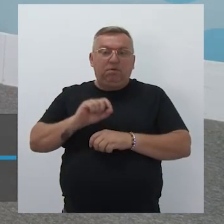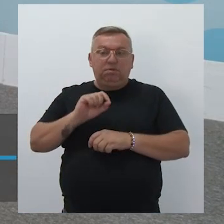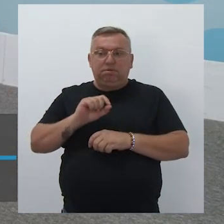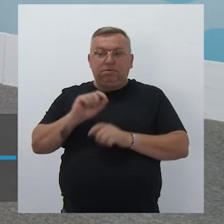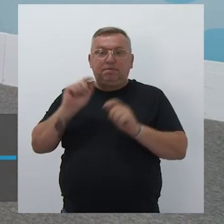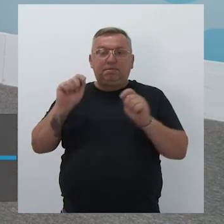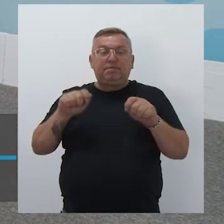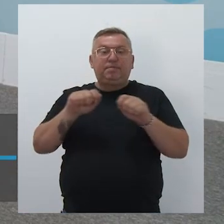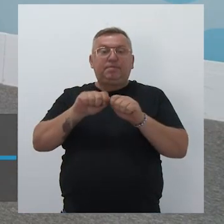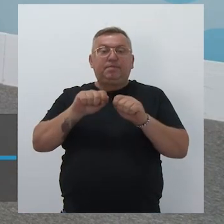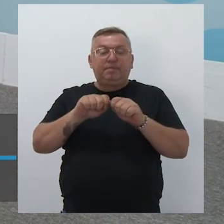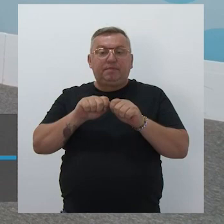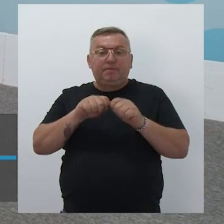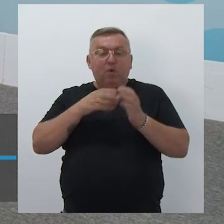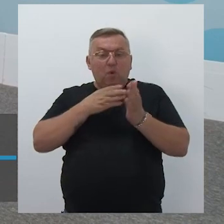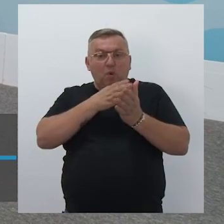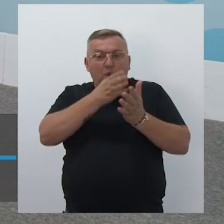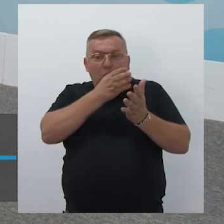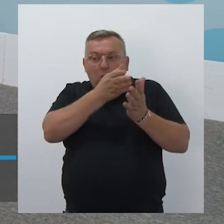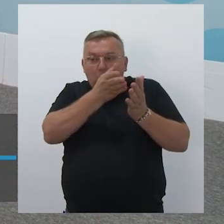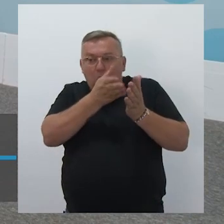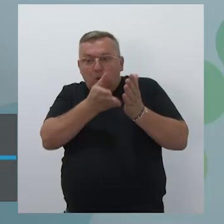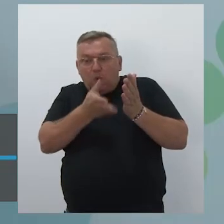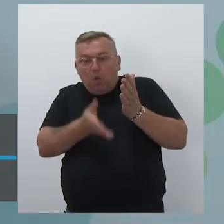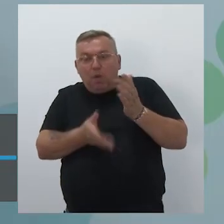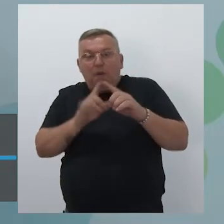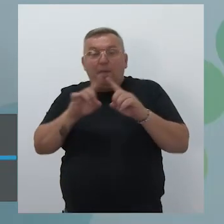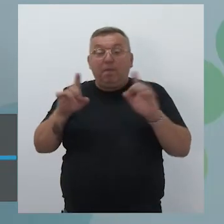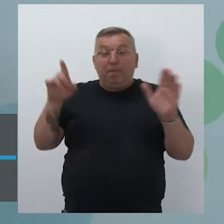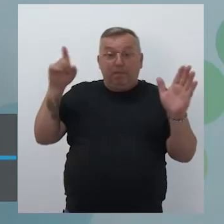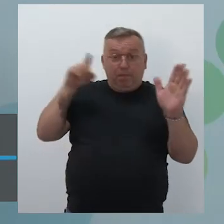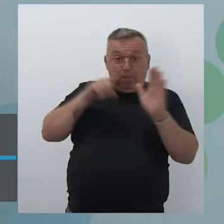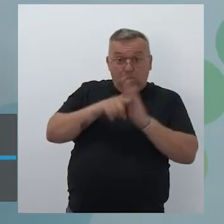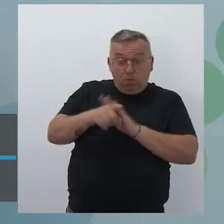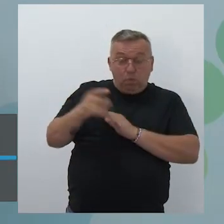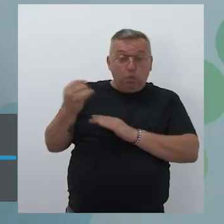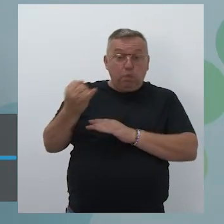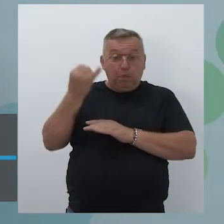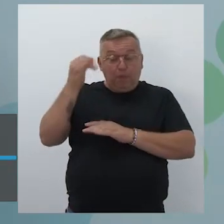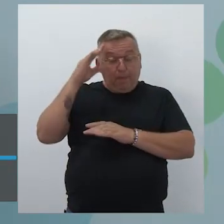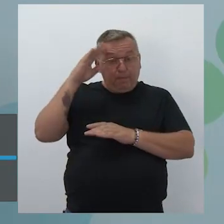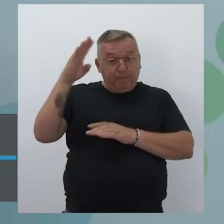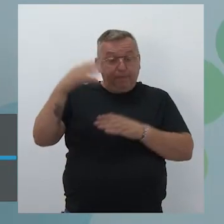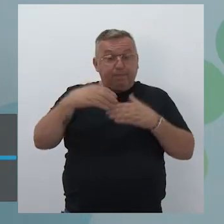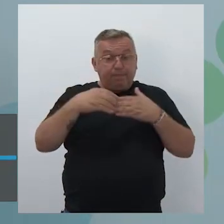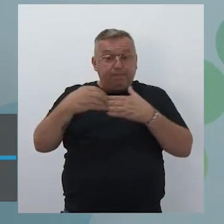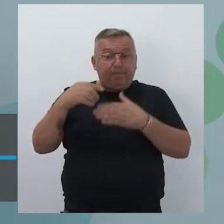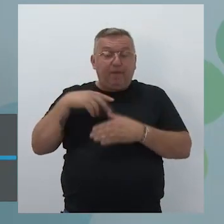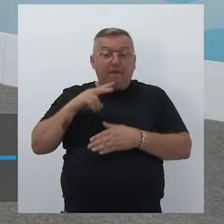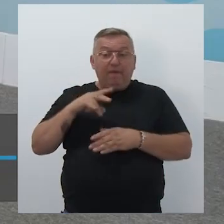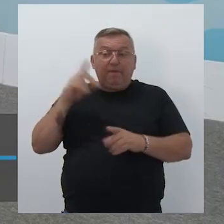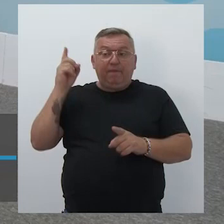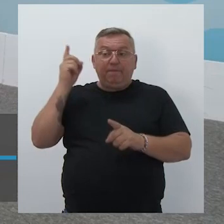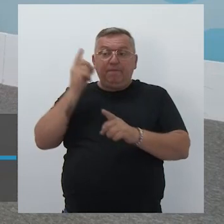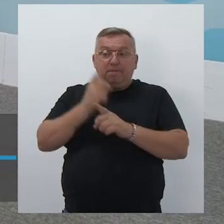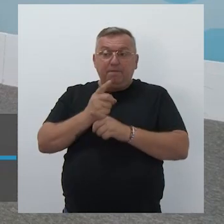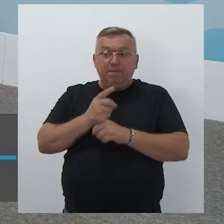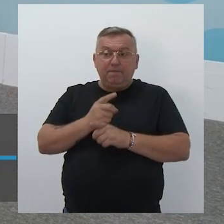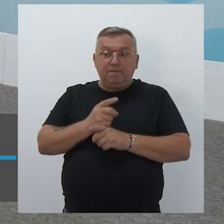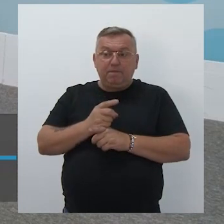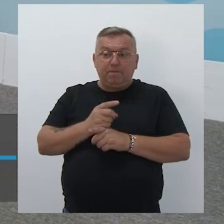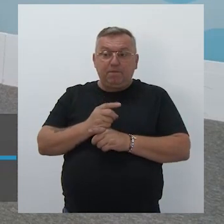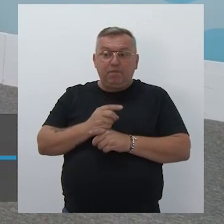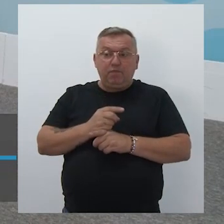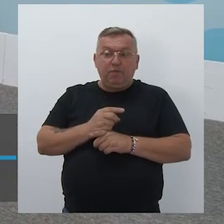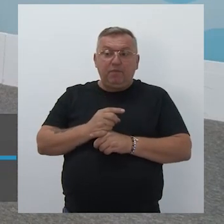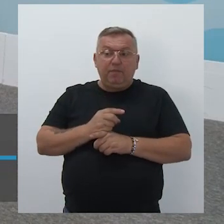pode seguir por vários caminhos. Então, essa pergunta norteadora que vocês encontram, vão encontrar, na verdade,